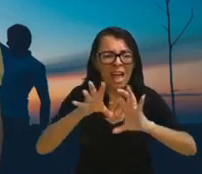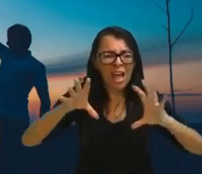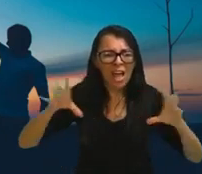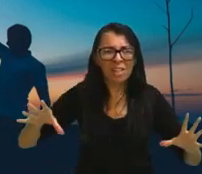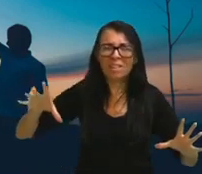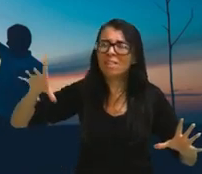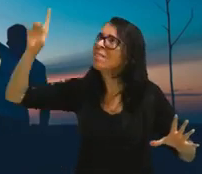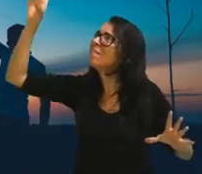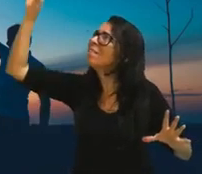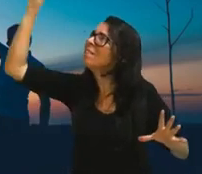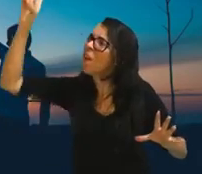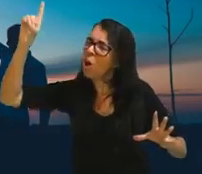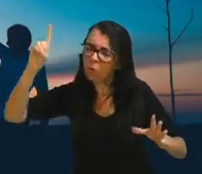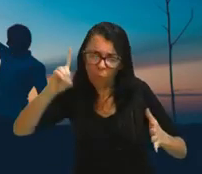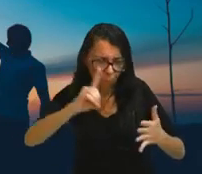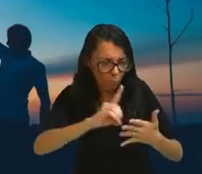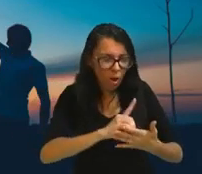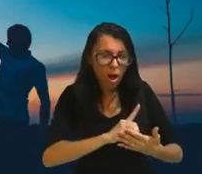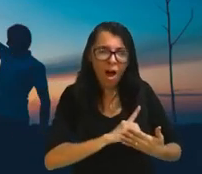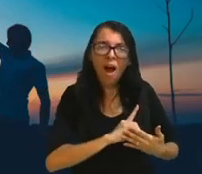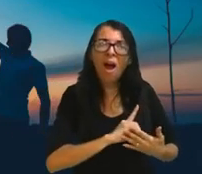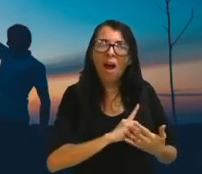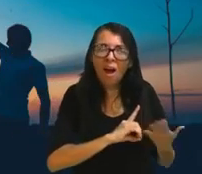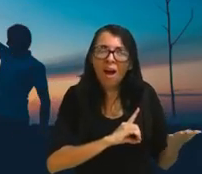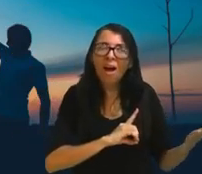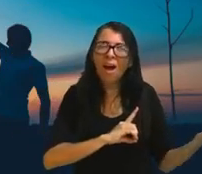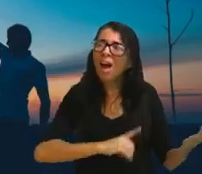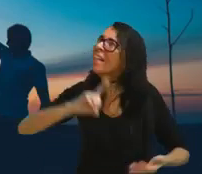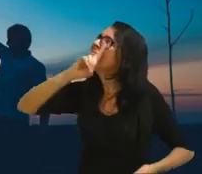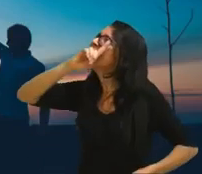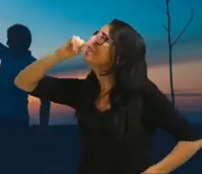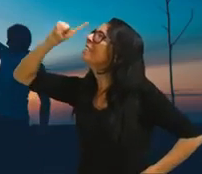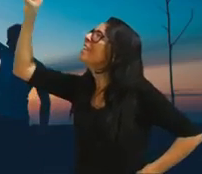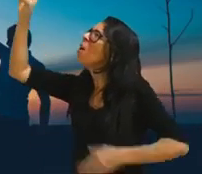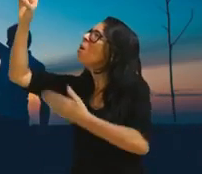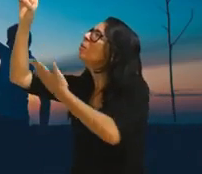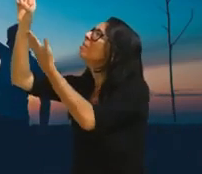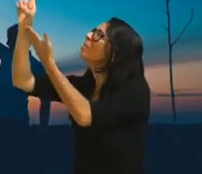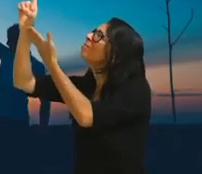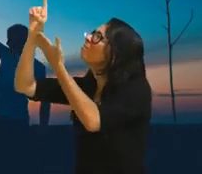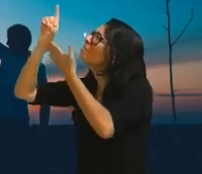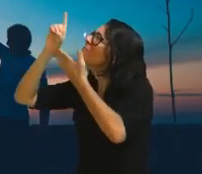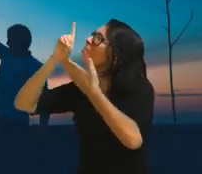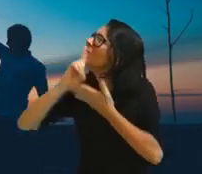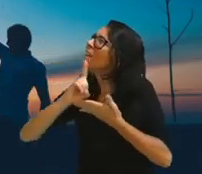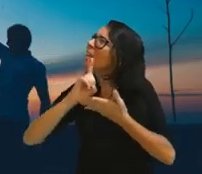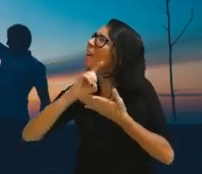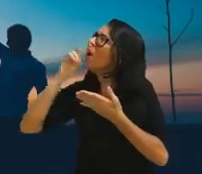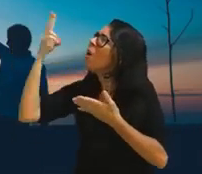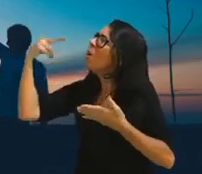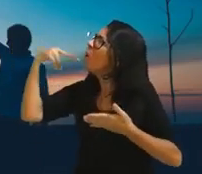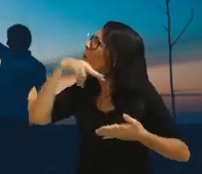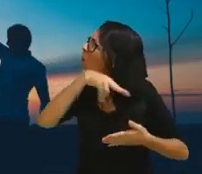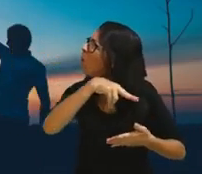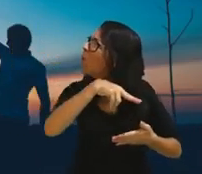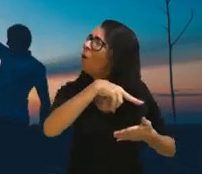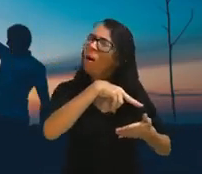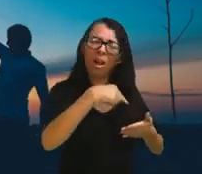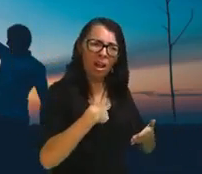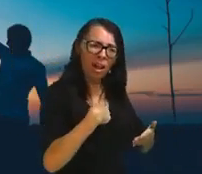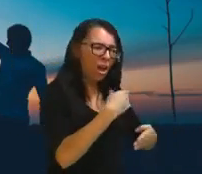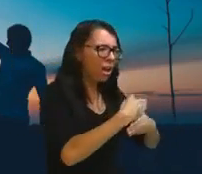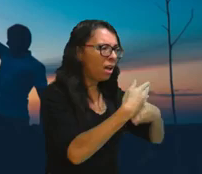que você colocou com suas próprias mãos. Permita que Ele desfaça tudo aquilo que você, com as